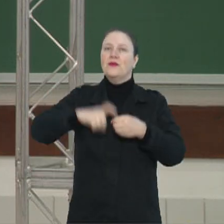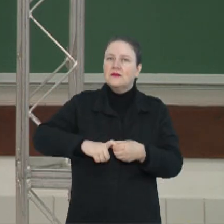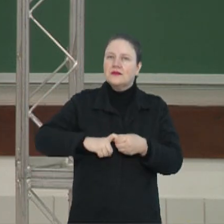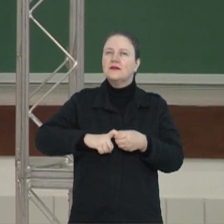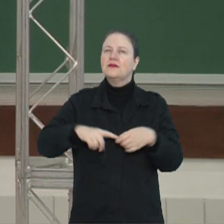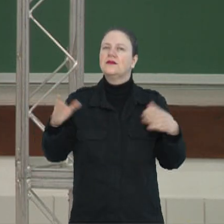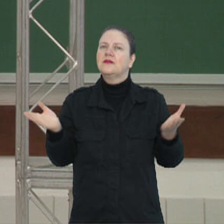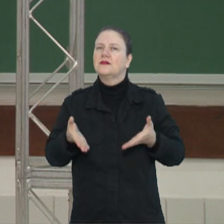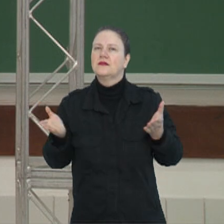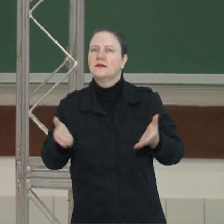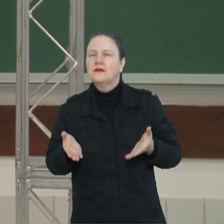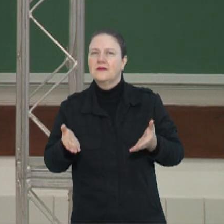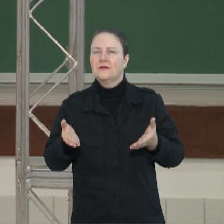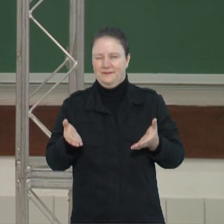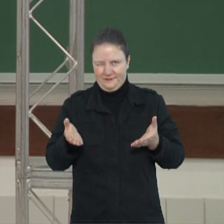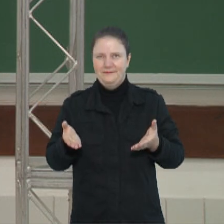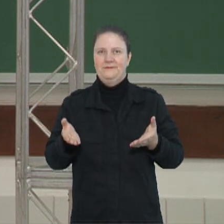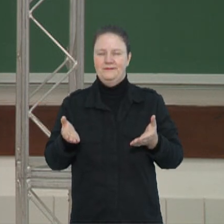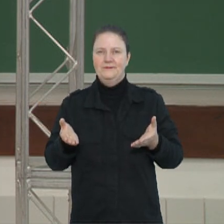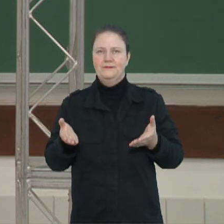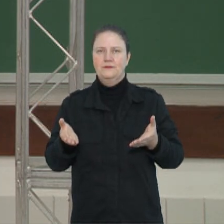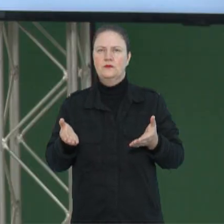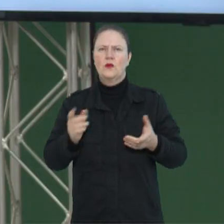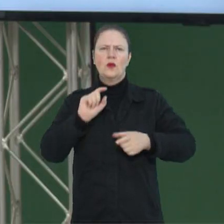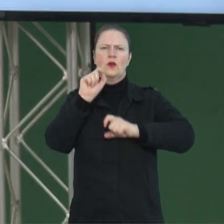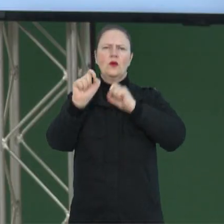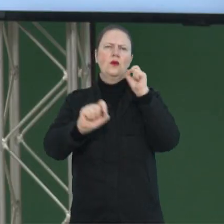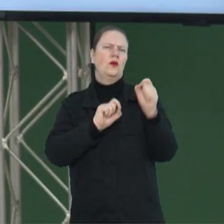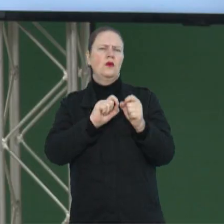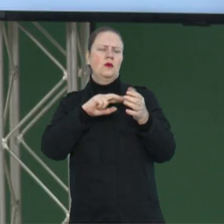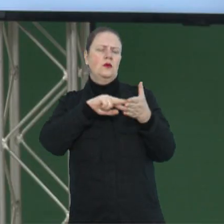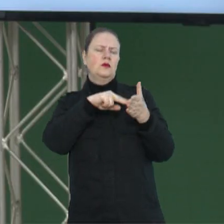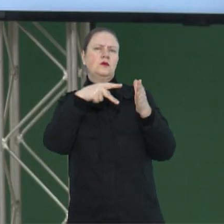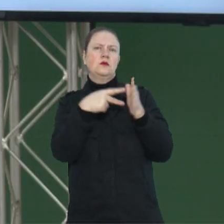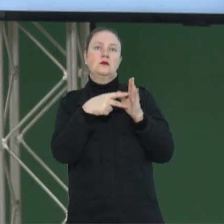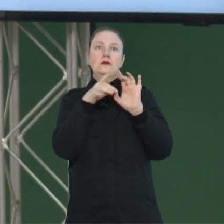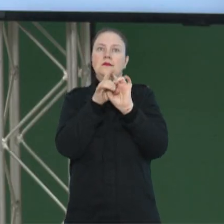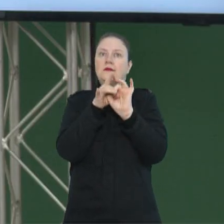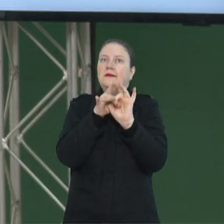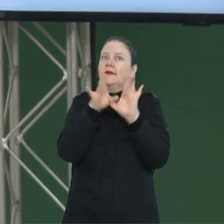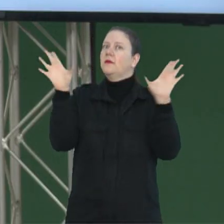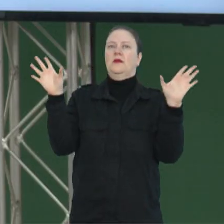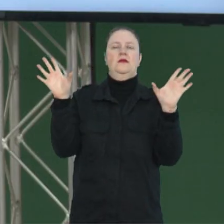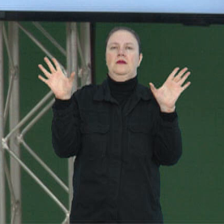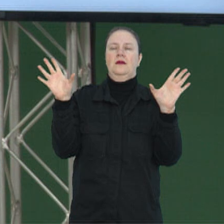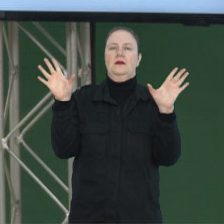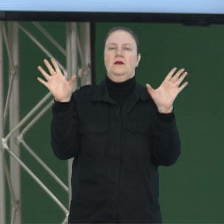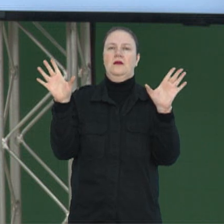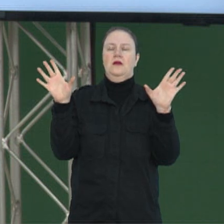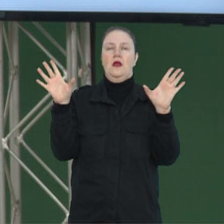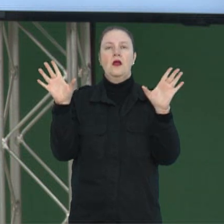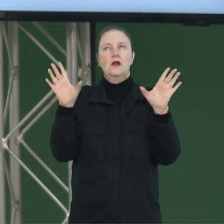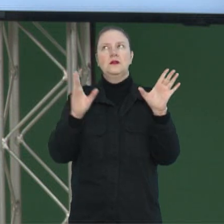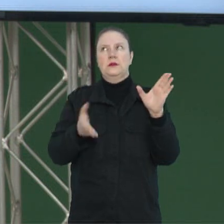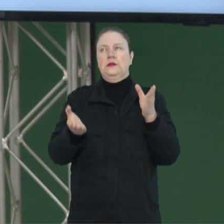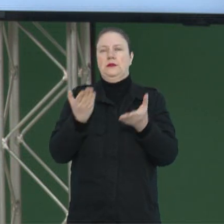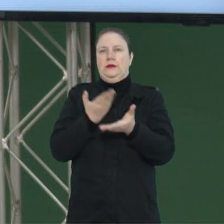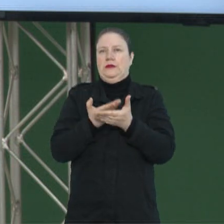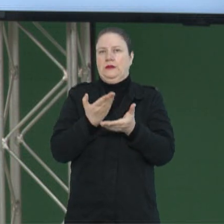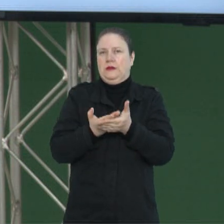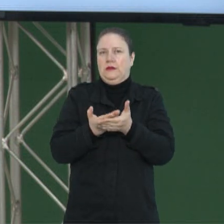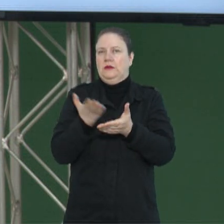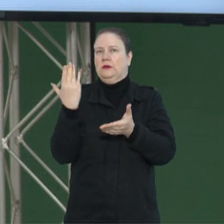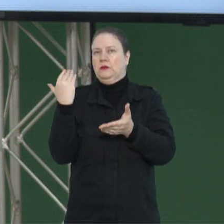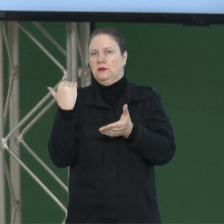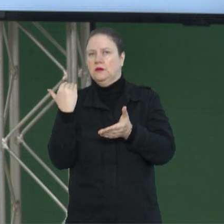Voltando aqui então, pessoas, né? O que será que você definiu como liberdade, né? Quando eu faço, quando fazia, né, nas aulas presenciais